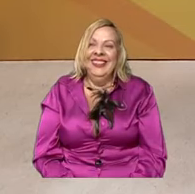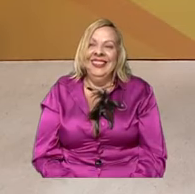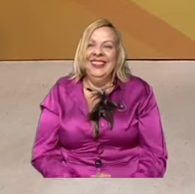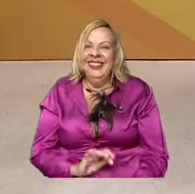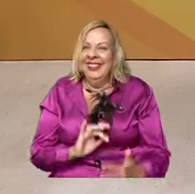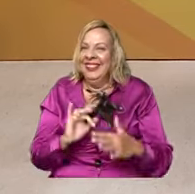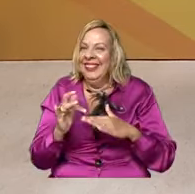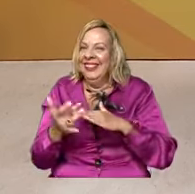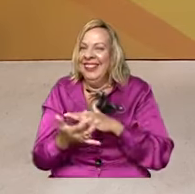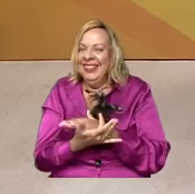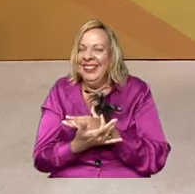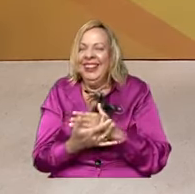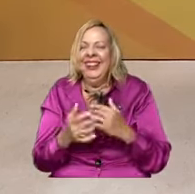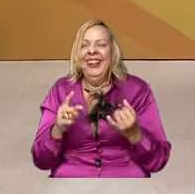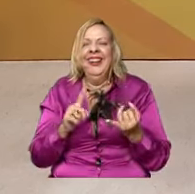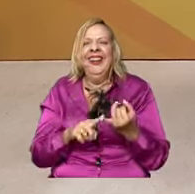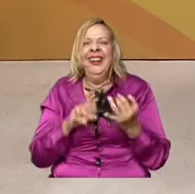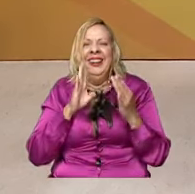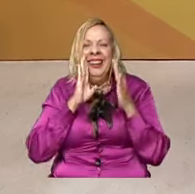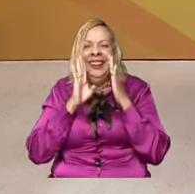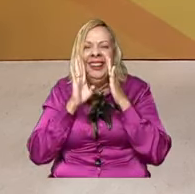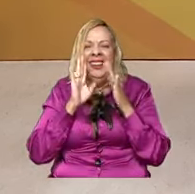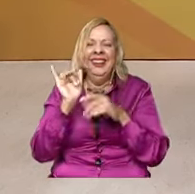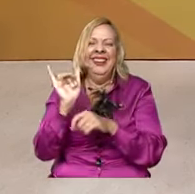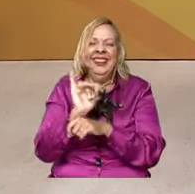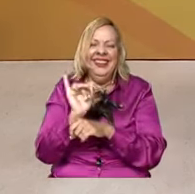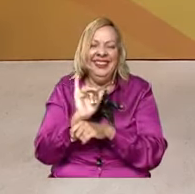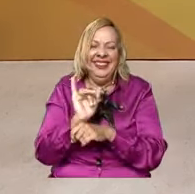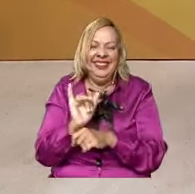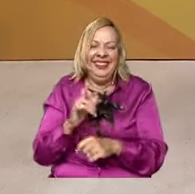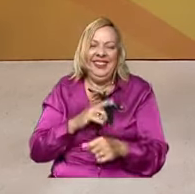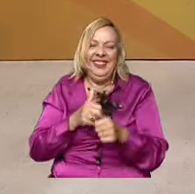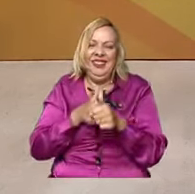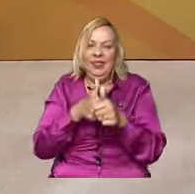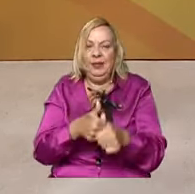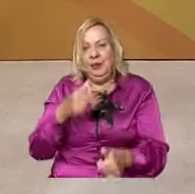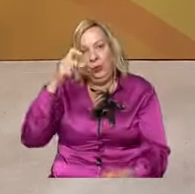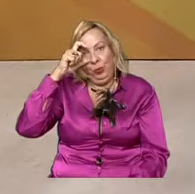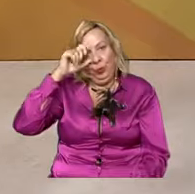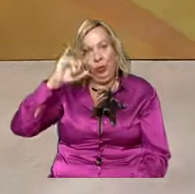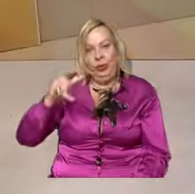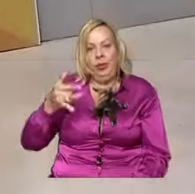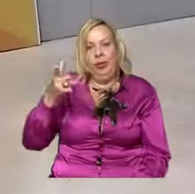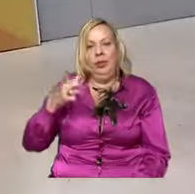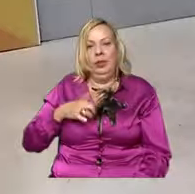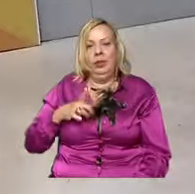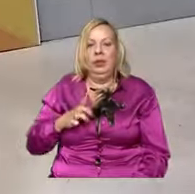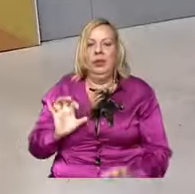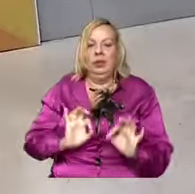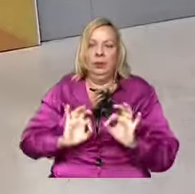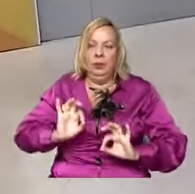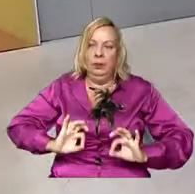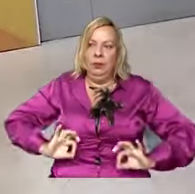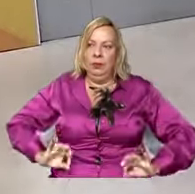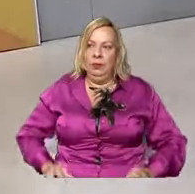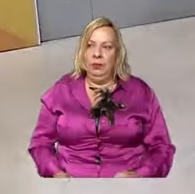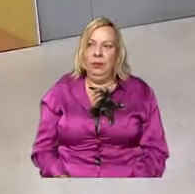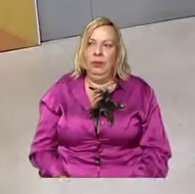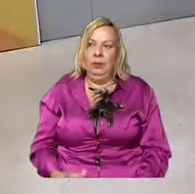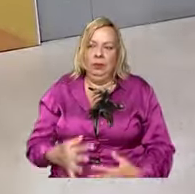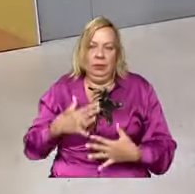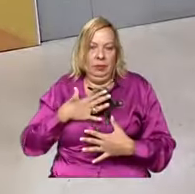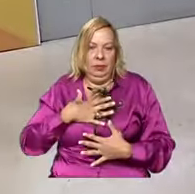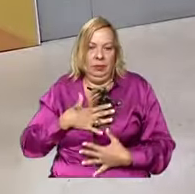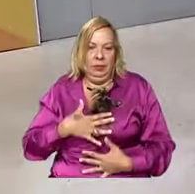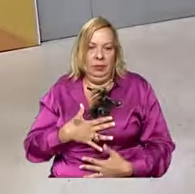redes, Instagram, Facebook, YouTube. E aproveita, segue o Tio Versiani também. Aproveita e embala, ó, tô aqui na elegância